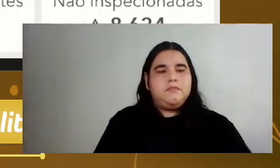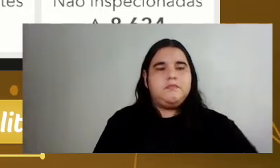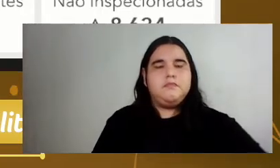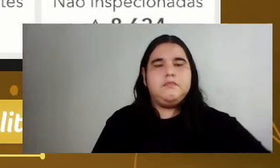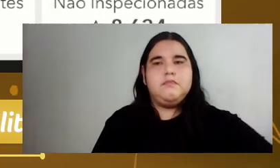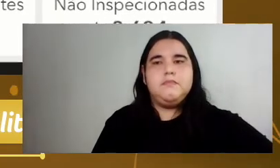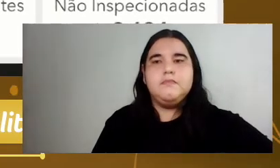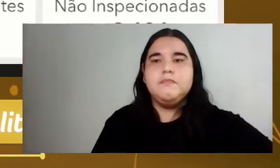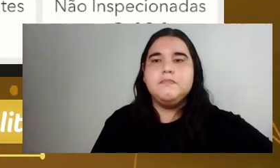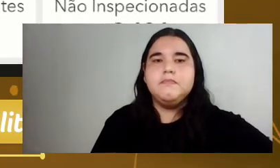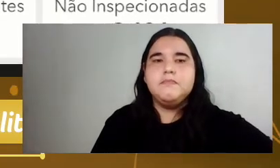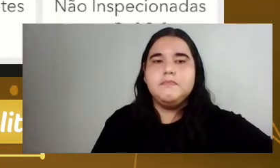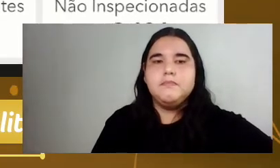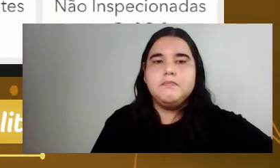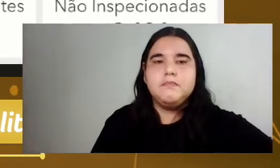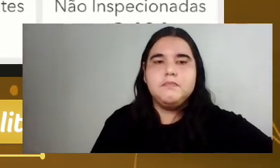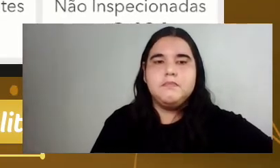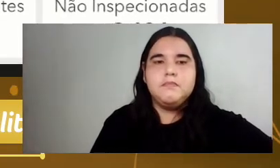Empreendimento que seja...